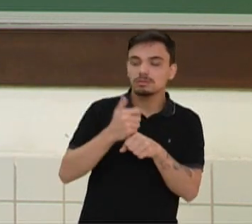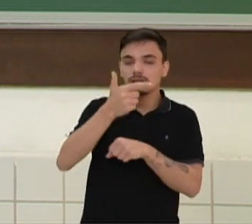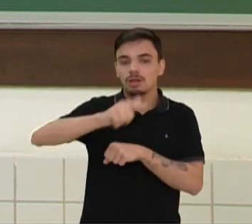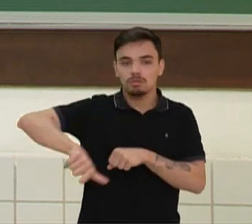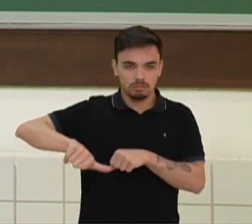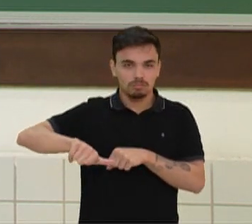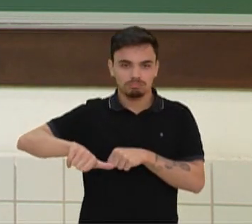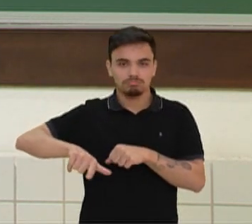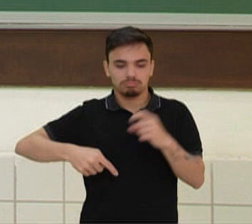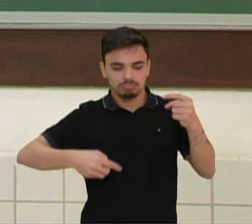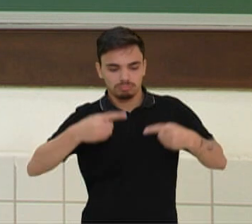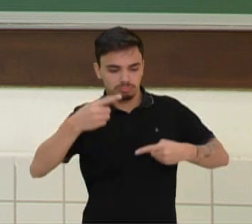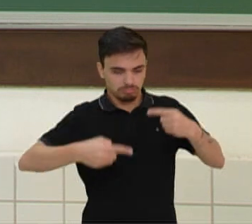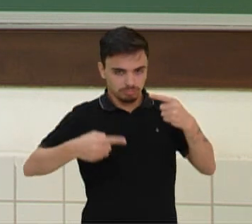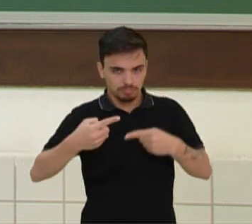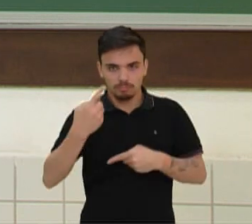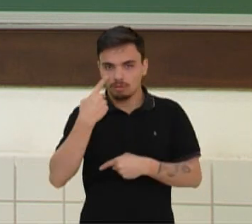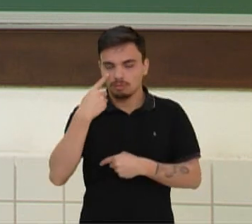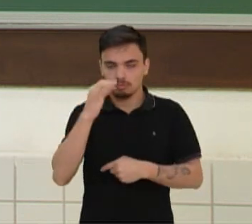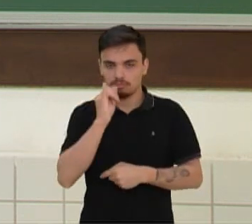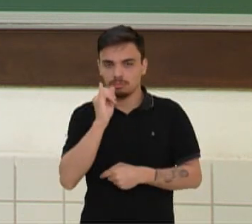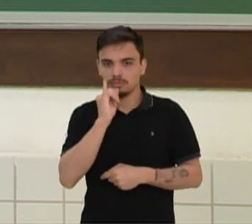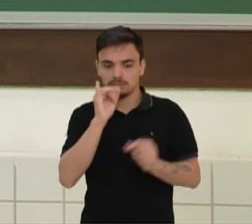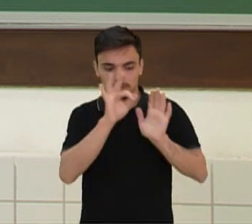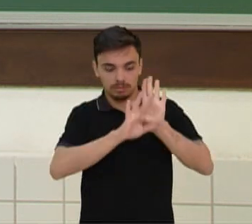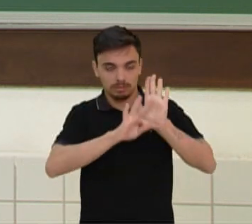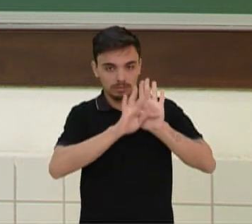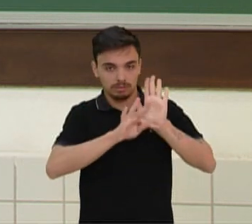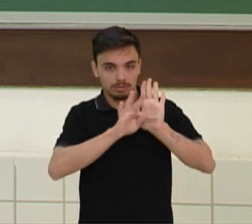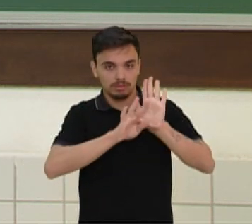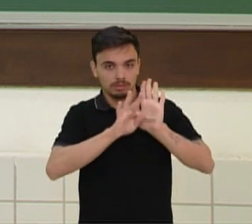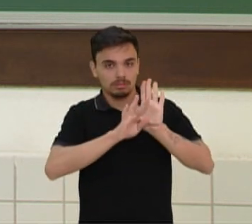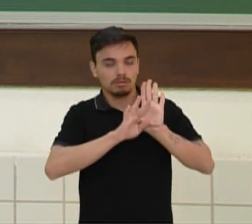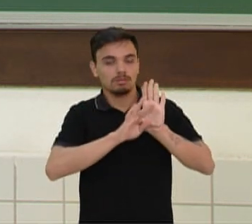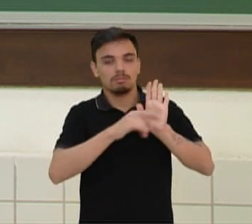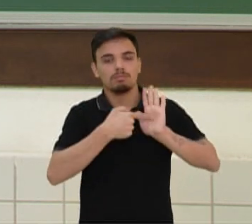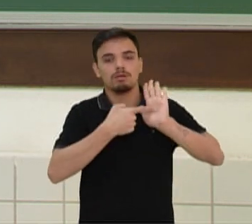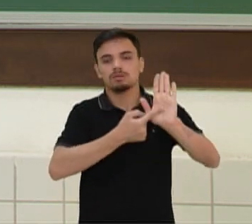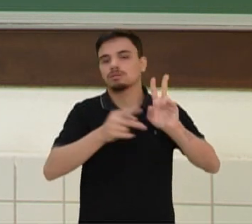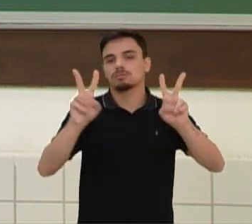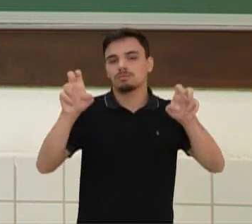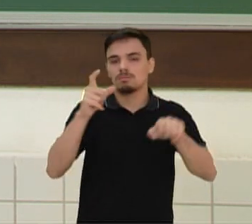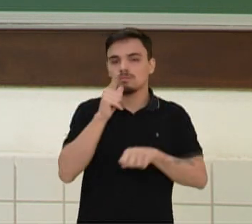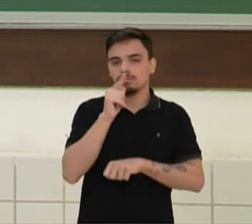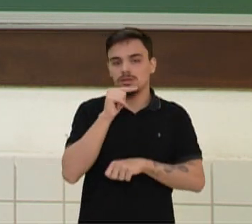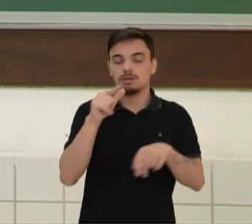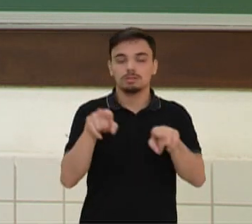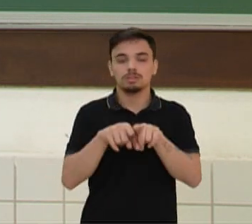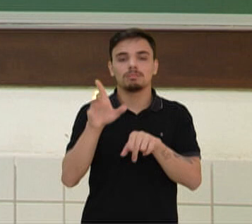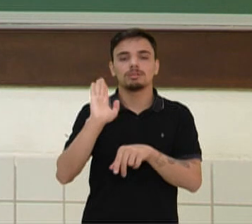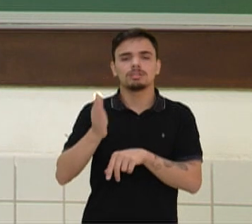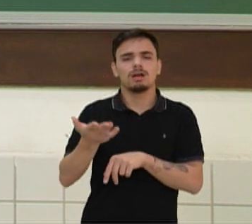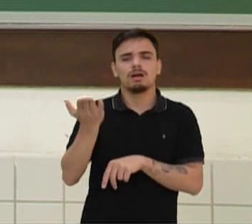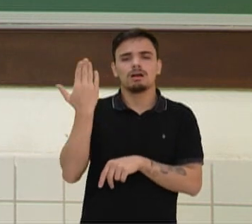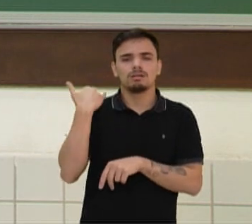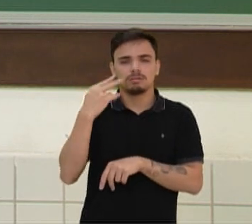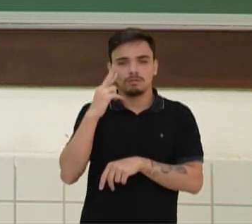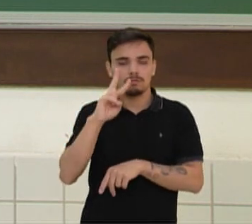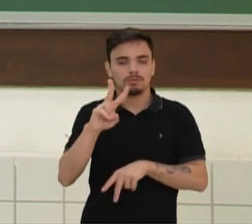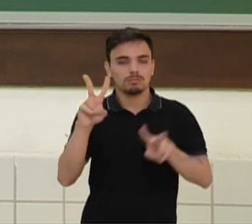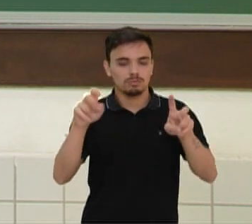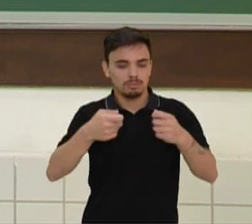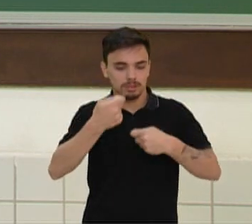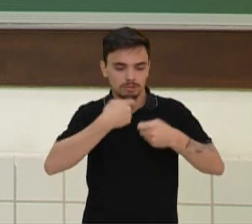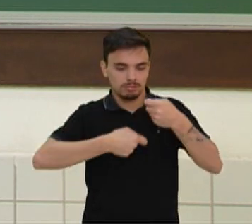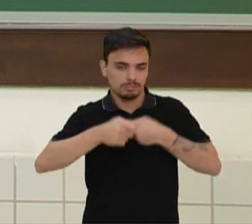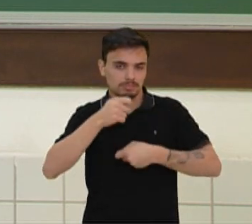situação, né? Por exemplo, quando o texto nos mostra a questão da água, né? Nós também já vimos a questão da